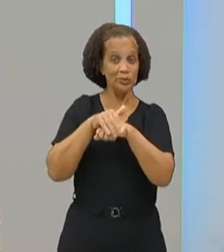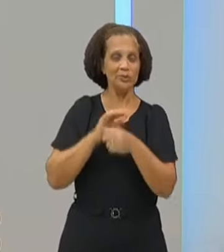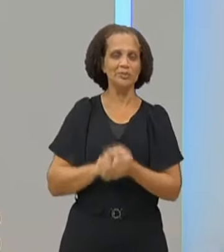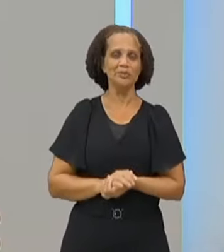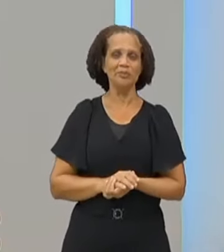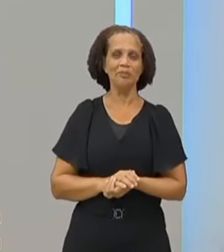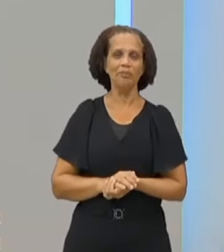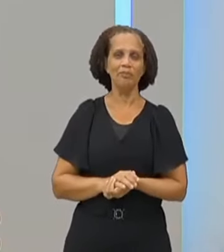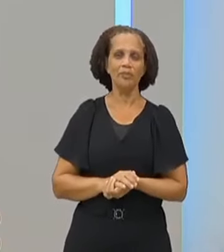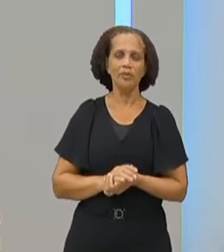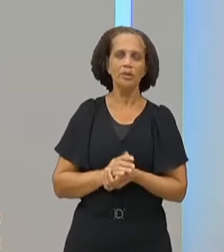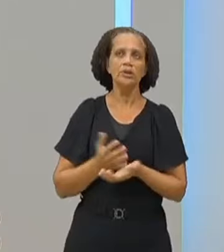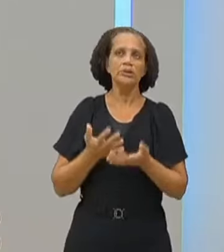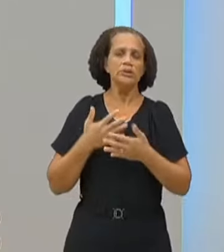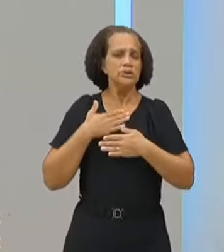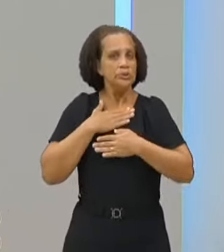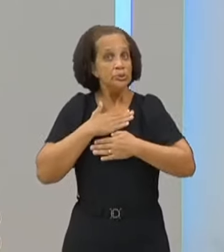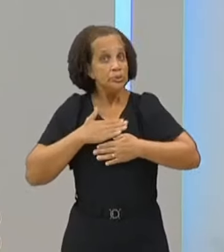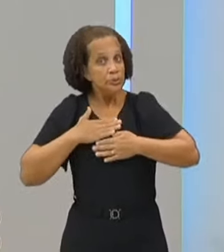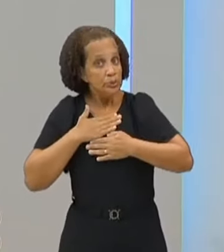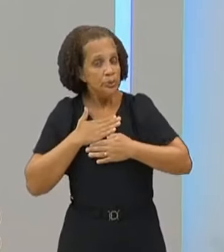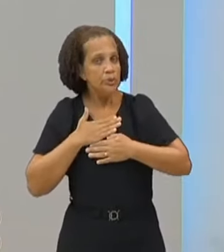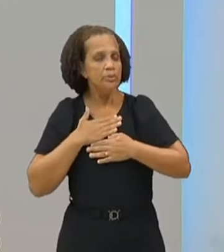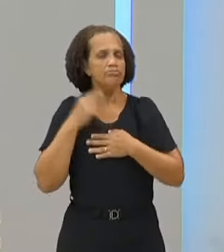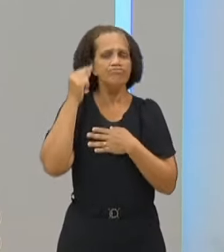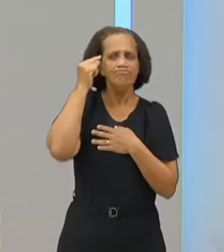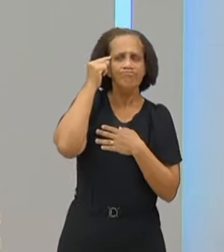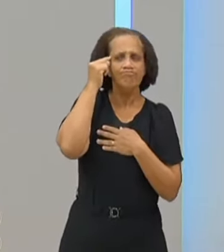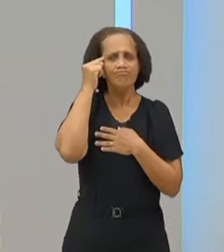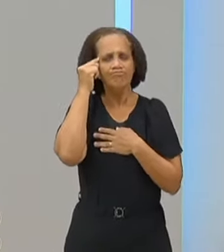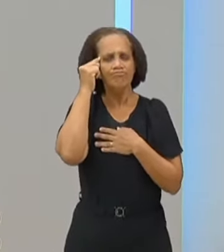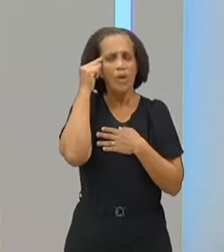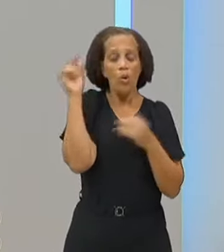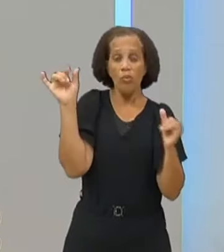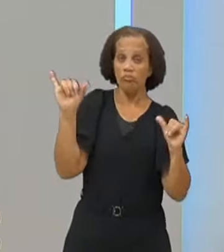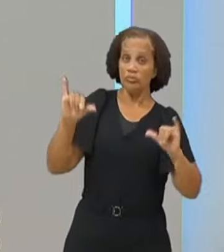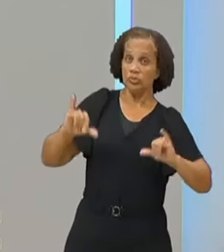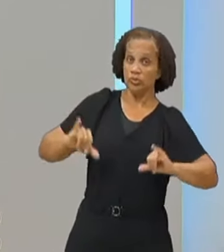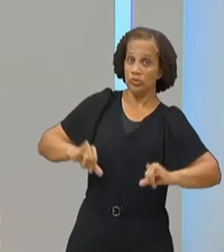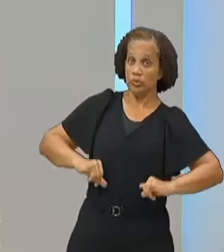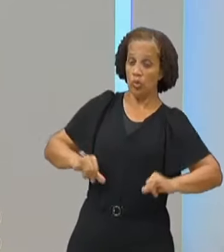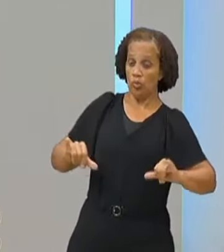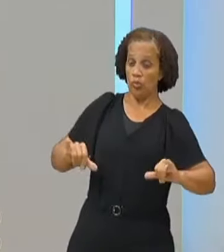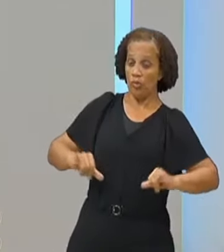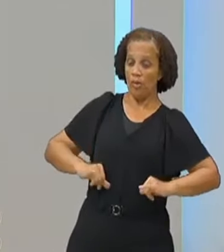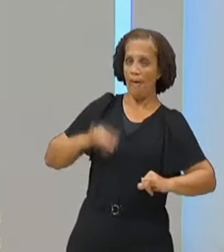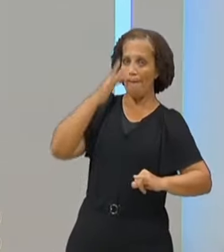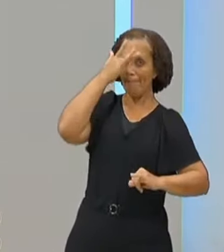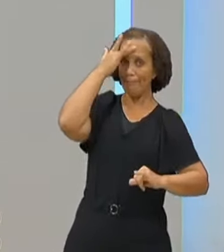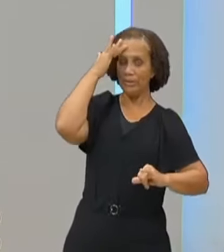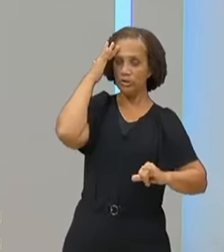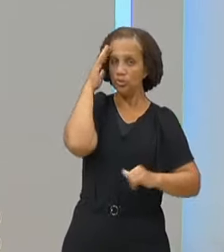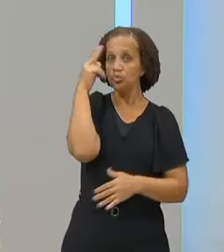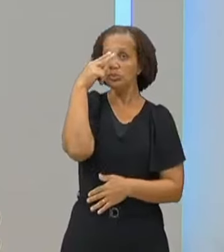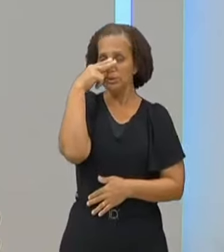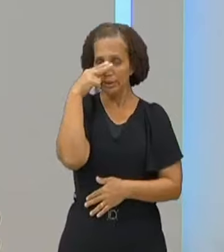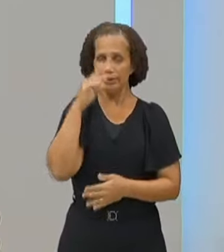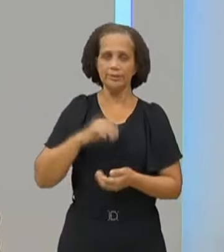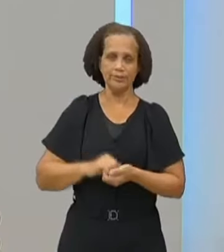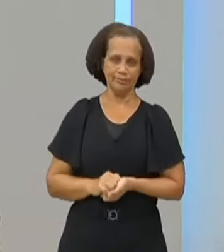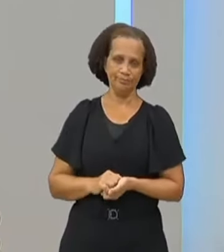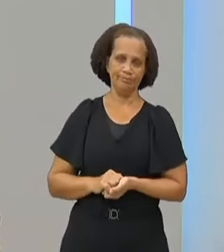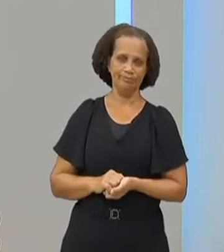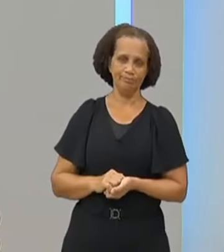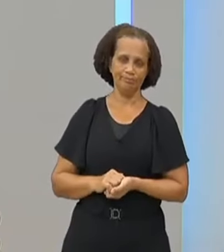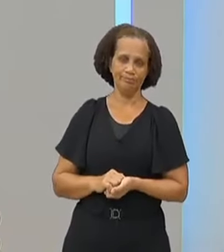eu gostaria de meditar convosco sobre o sofrimento e o cristão, ou o cristão e